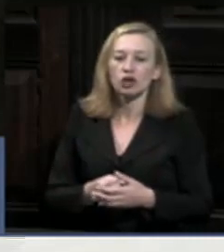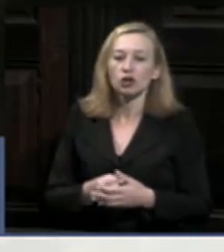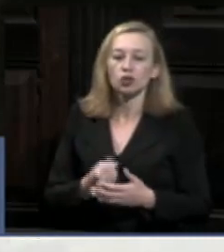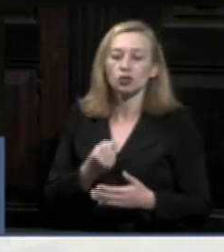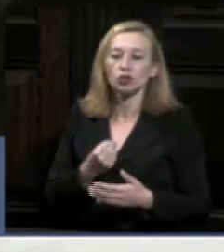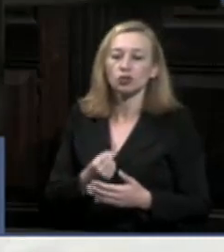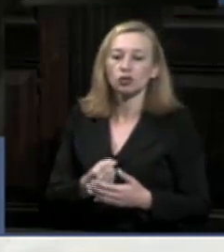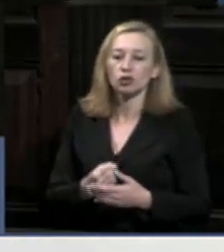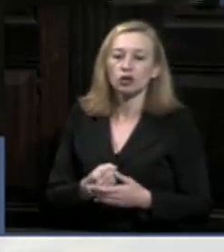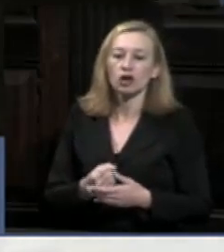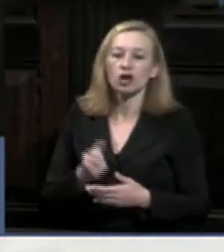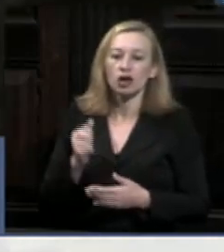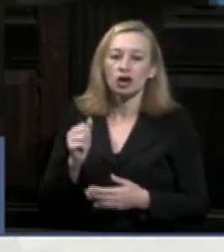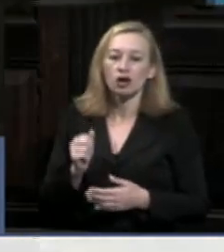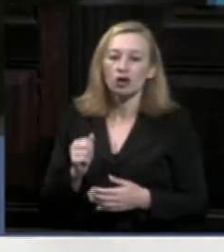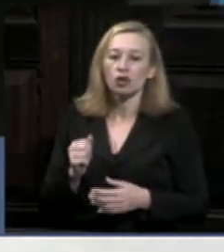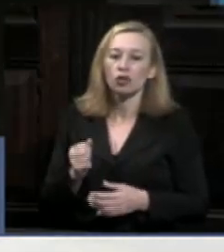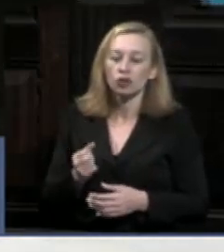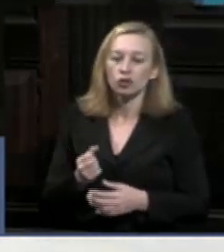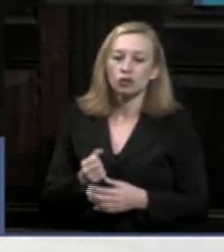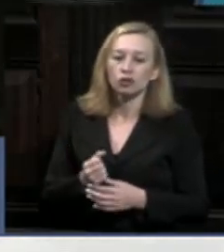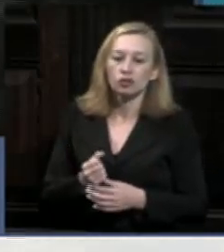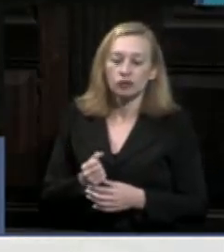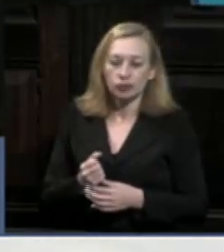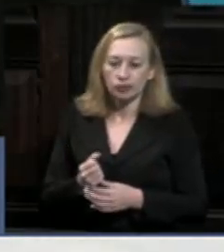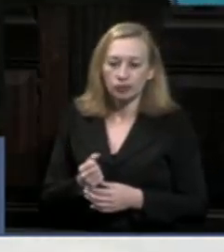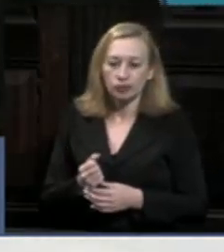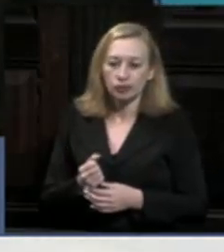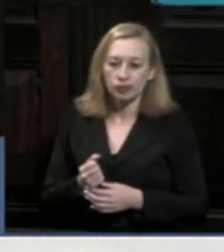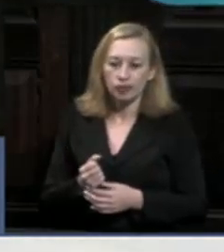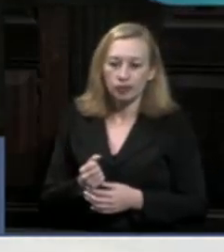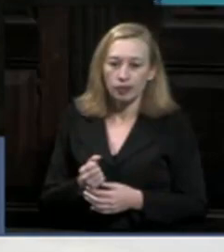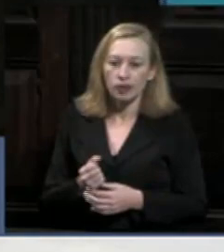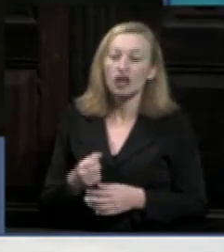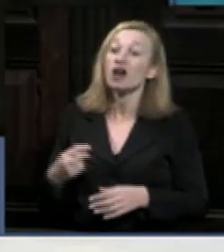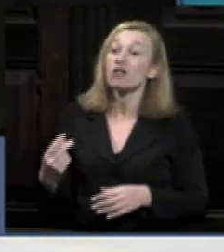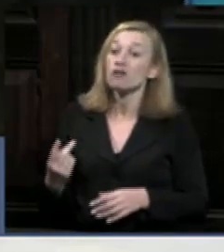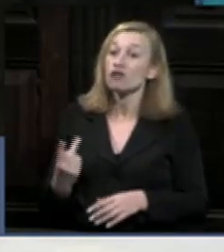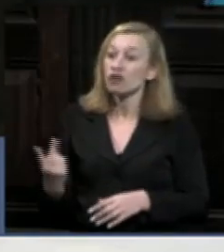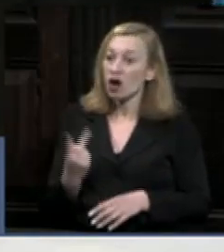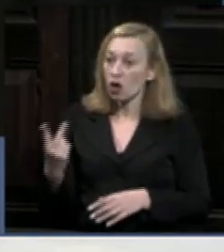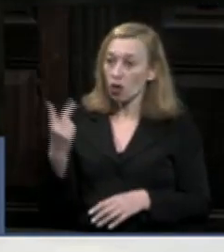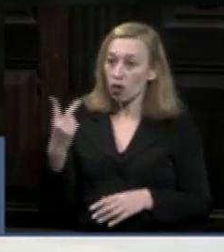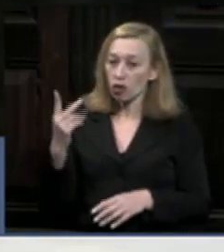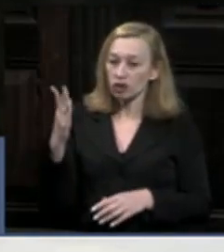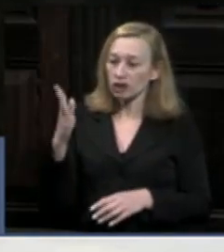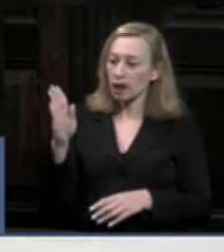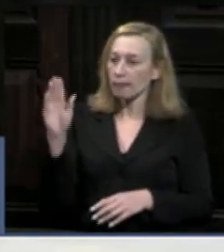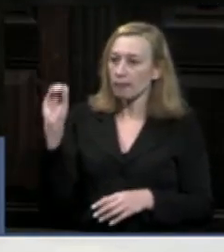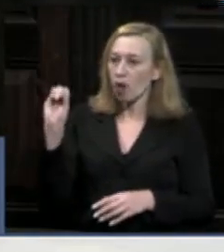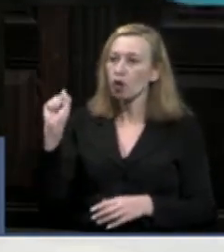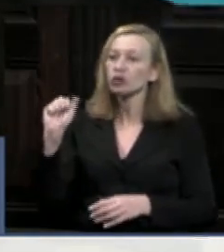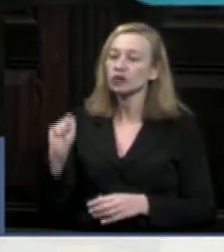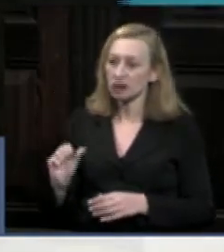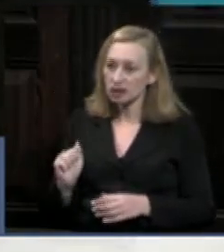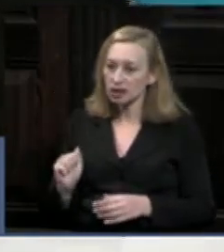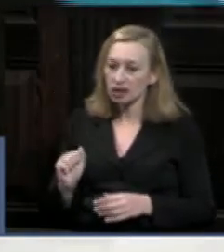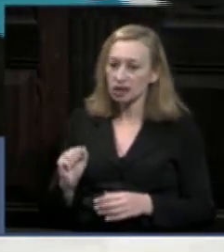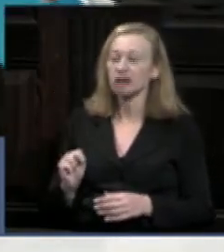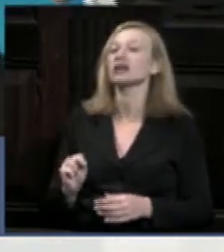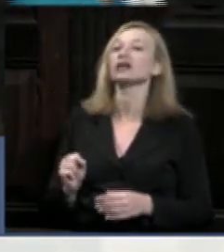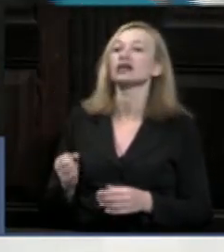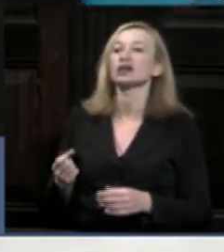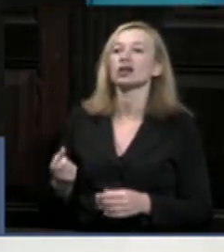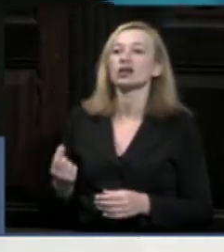para casos como definir a questão do valor da bolsa e casos como também aqueles